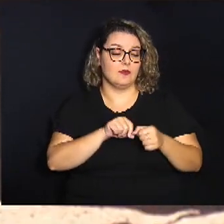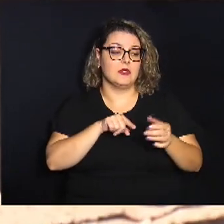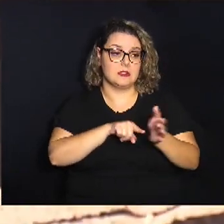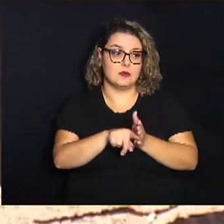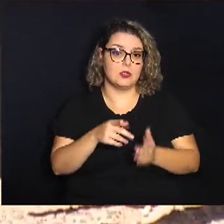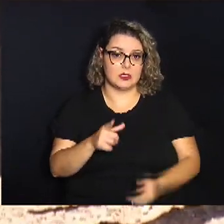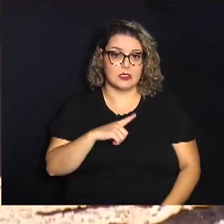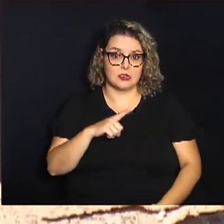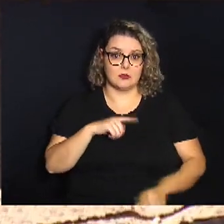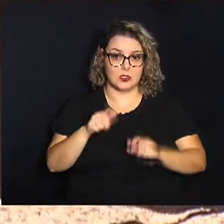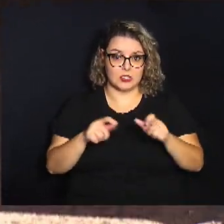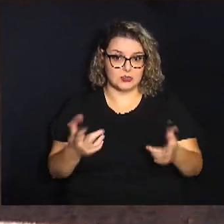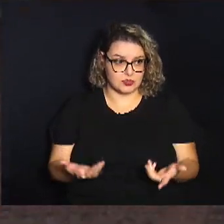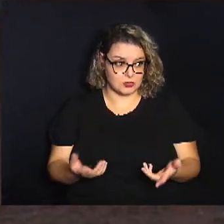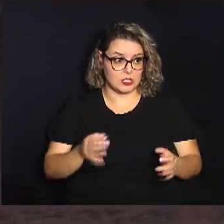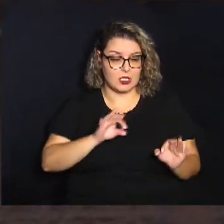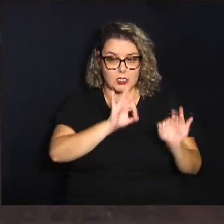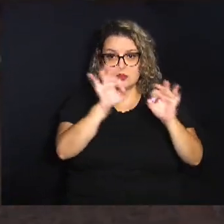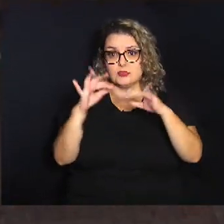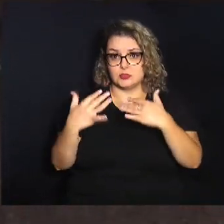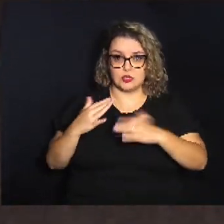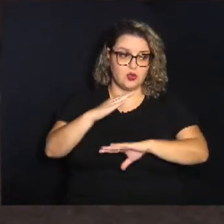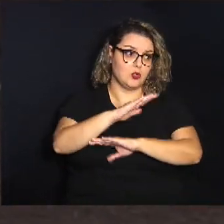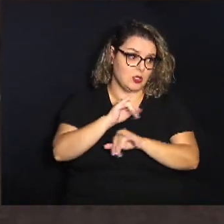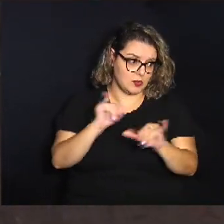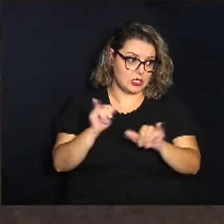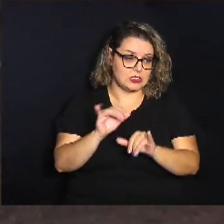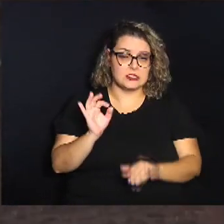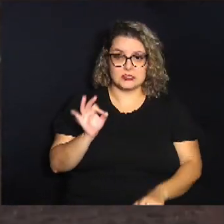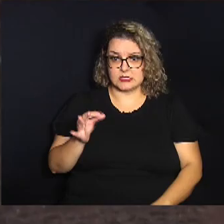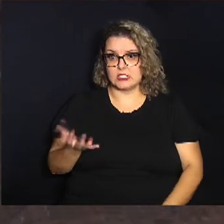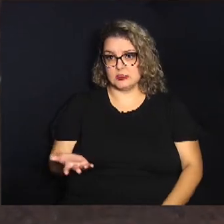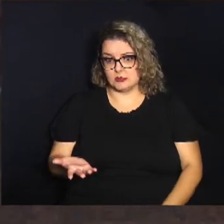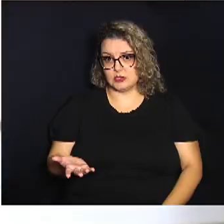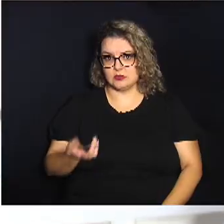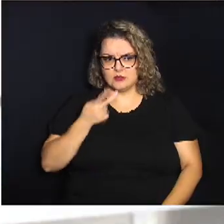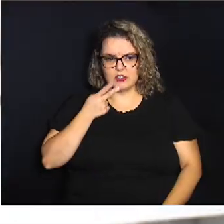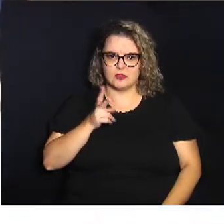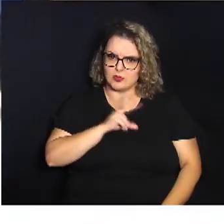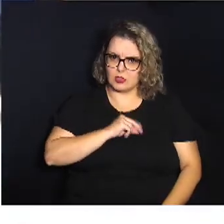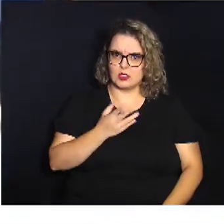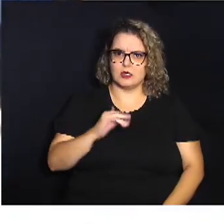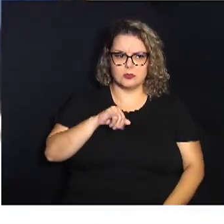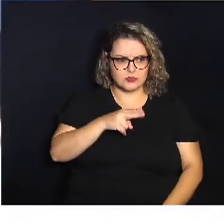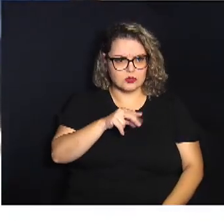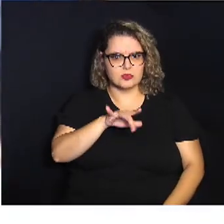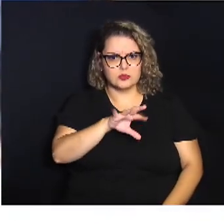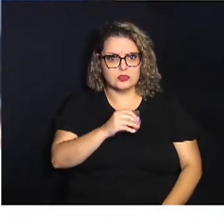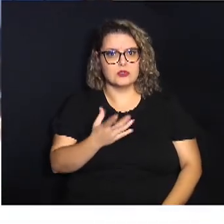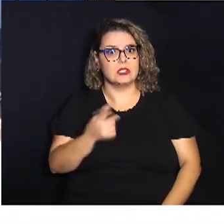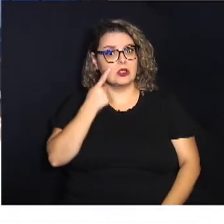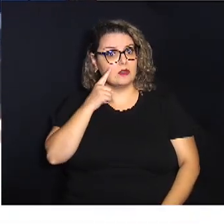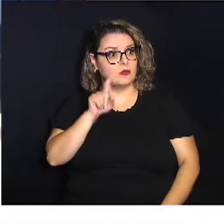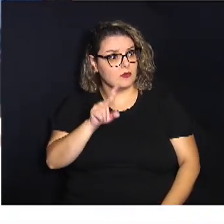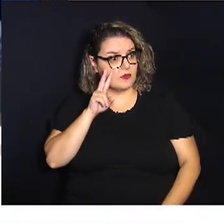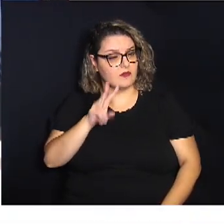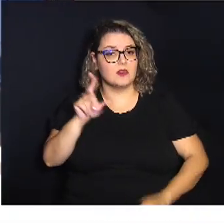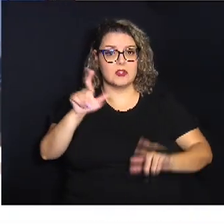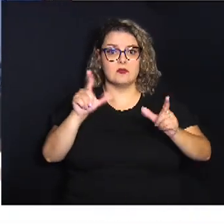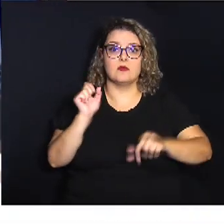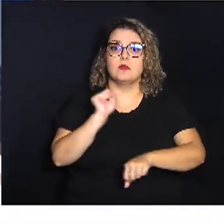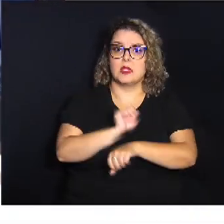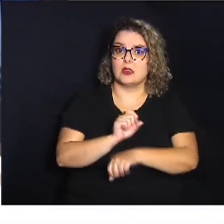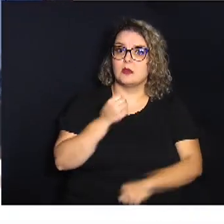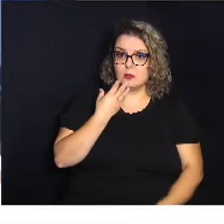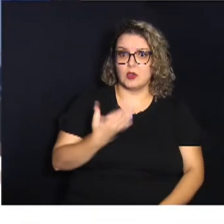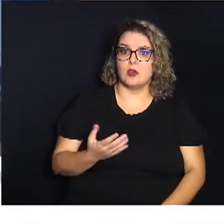tem muita gente assistindo ao Câmara Notícias e certamente vai falar puxa vida olha o Júlio lá viu o Júlio na televisão vou parar porque vale